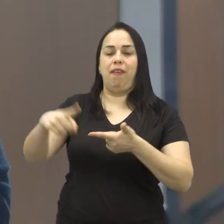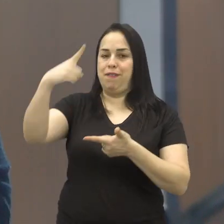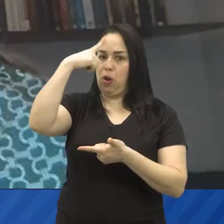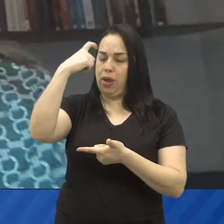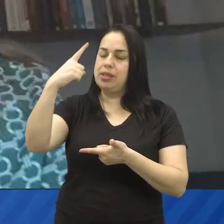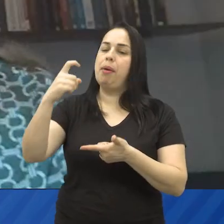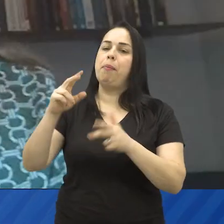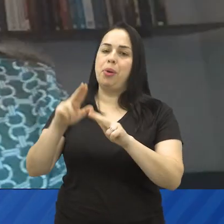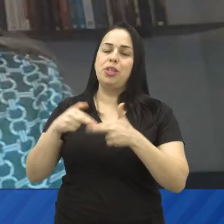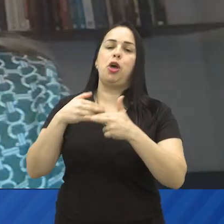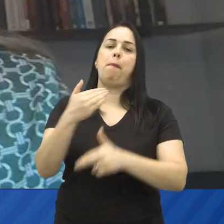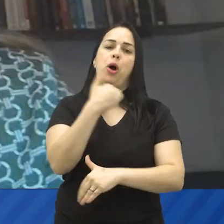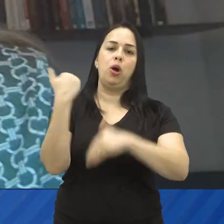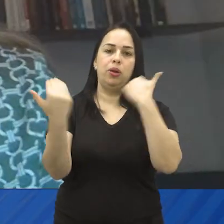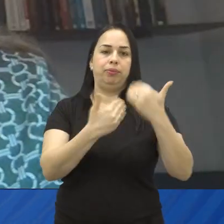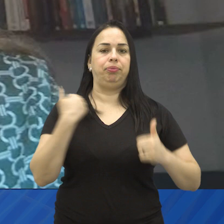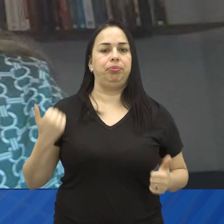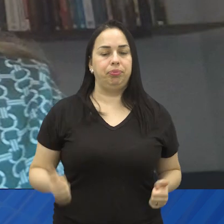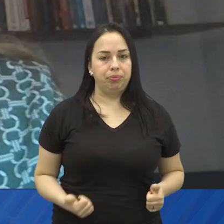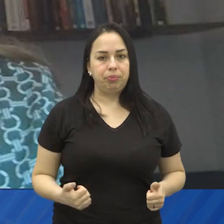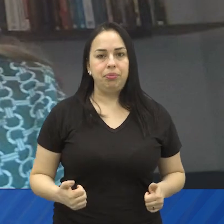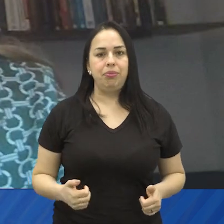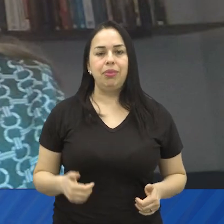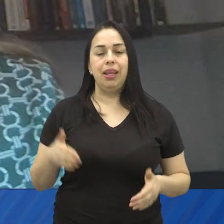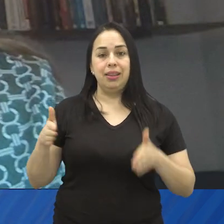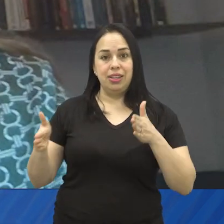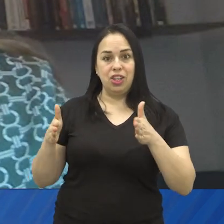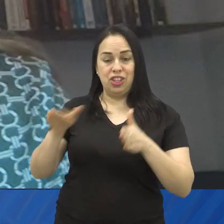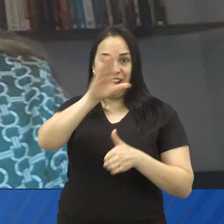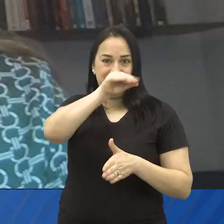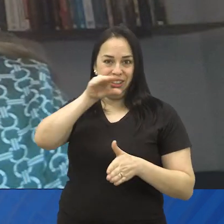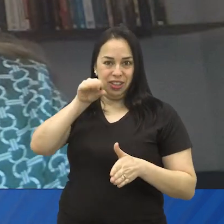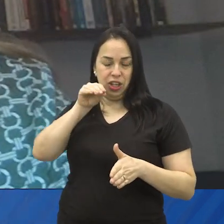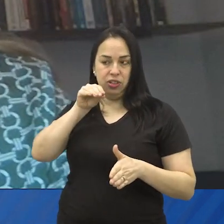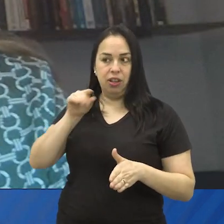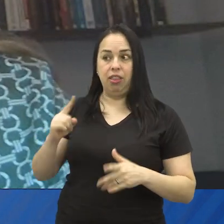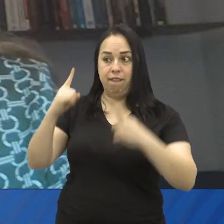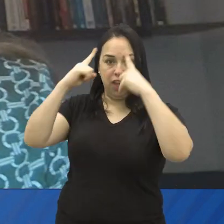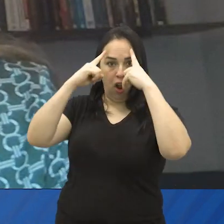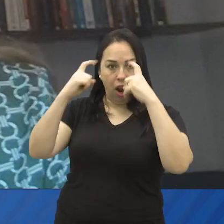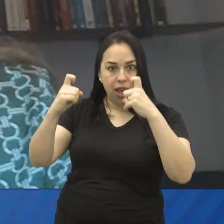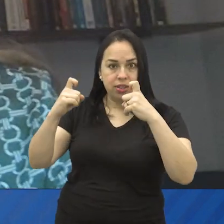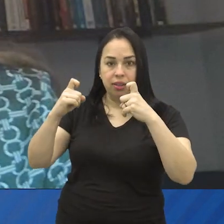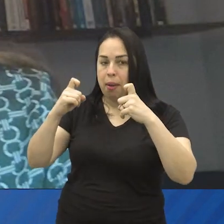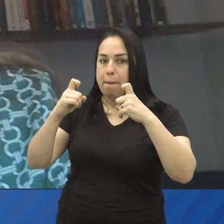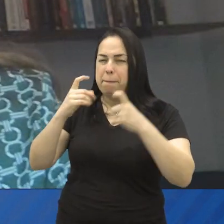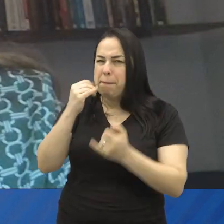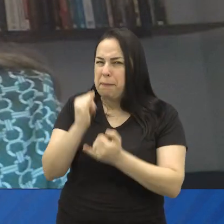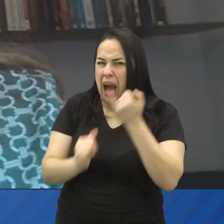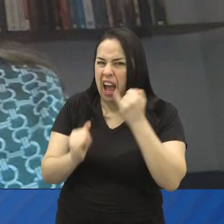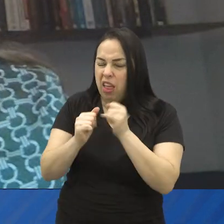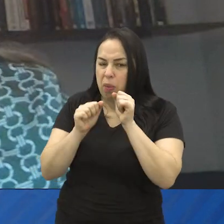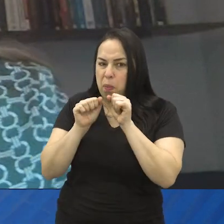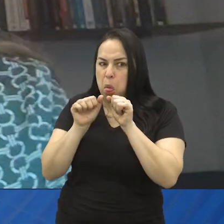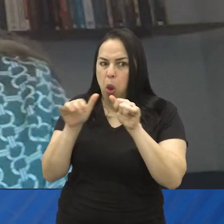violência. Essa violência contra os jovens e adolescentes, eles atuam como uma verdadeira epidemia dentro da sociedade brasileira.